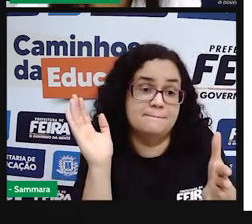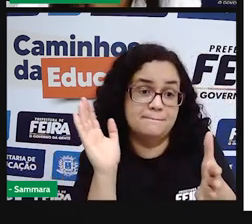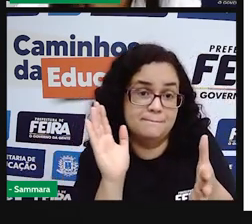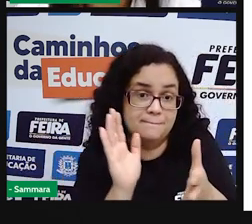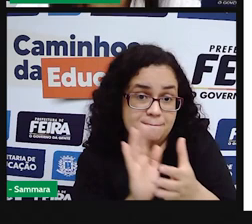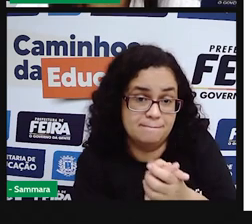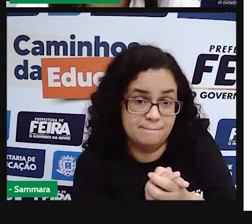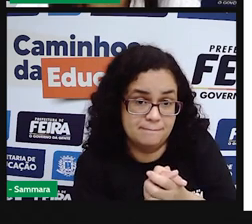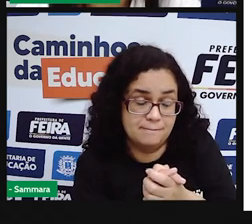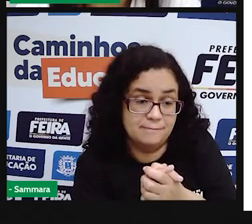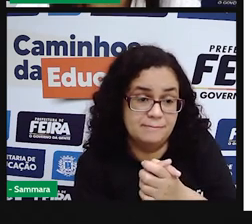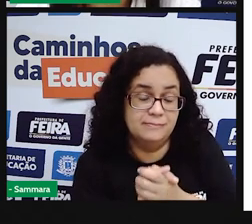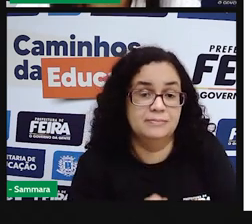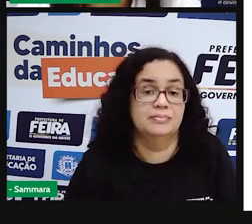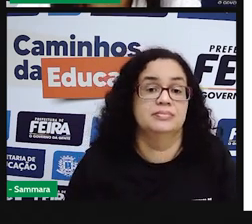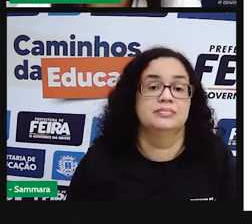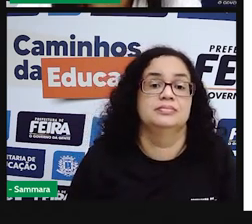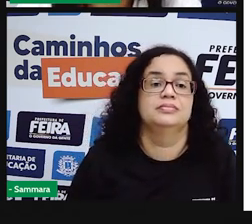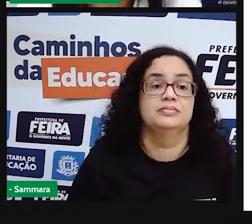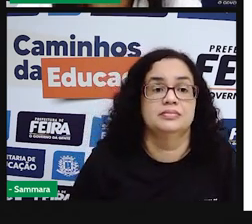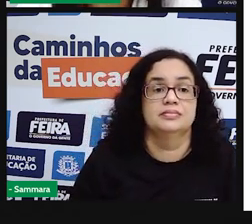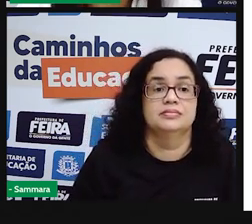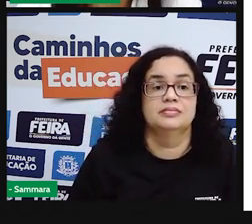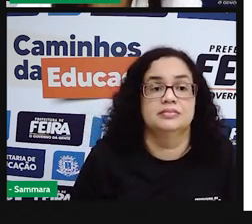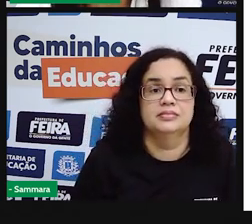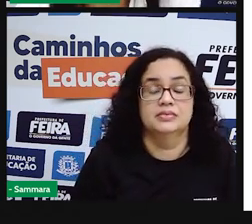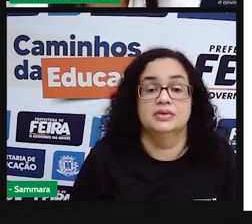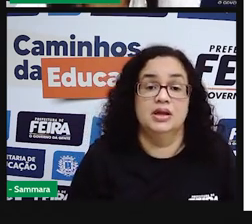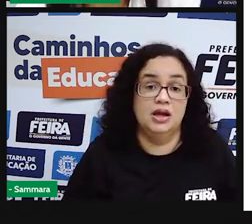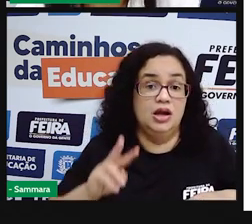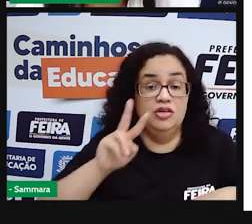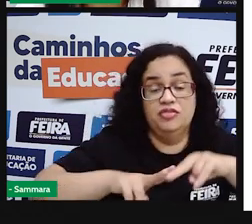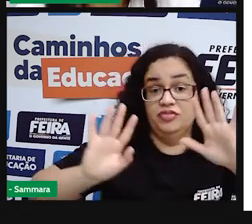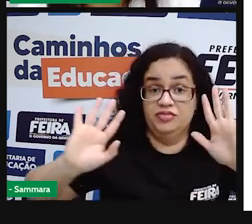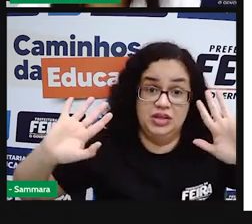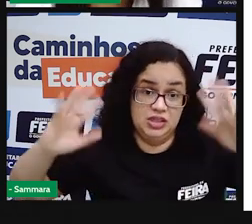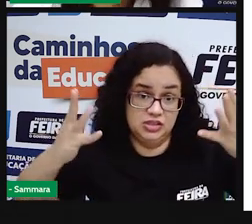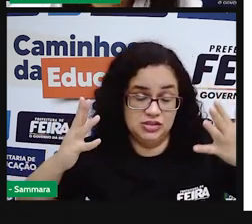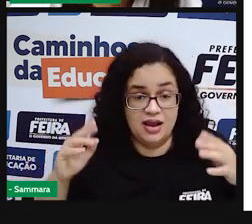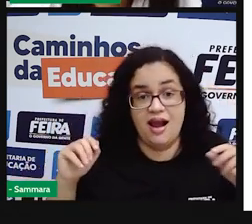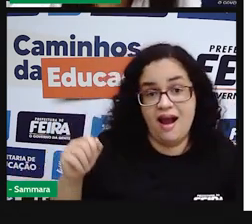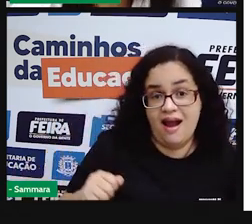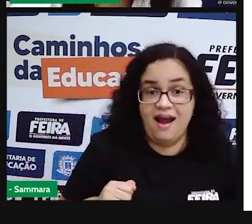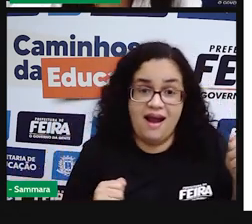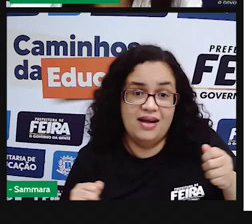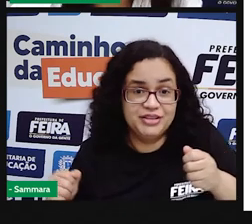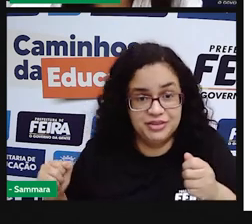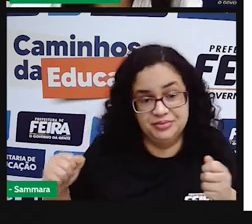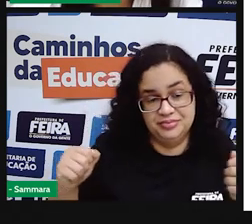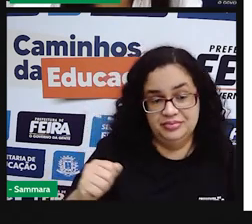grande atração junina, ó, a quadrilha. Anarriê!